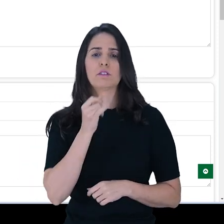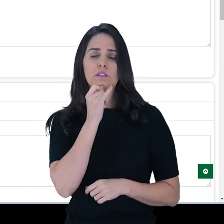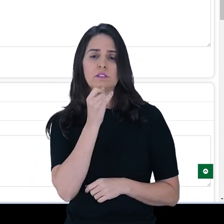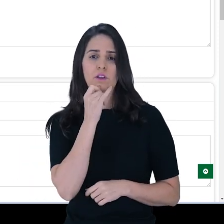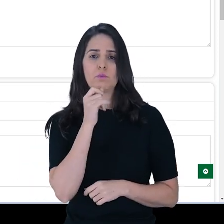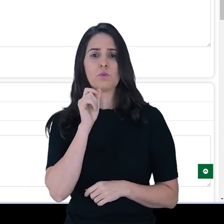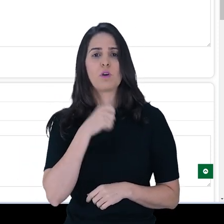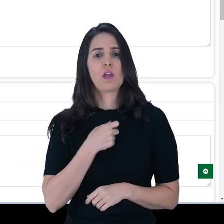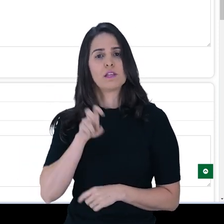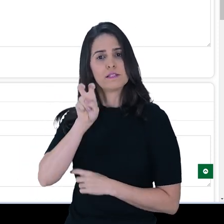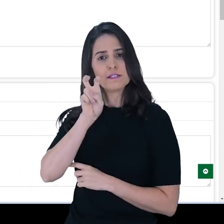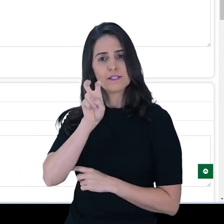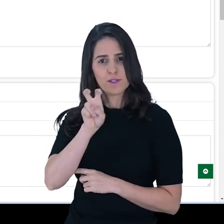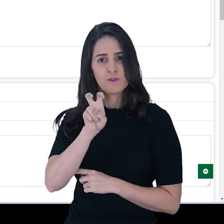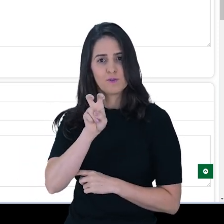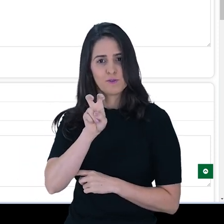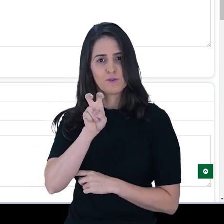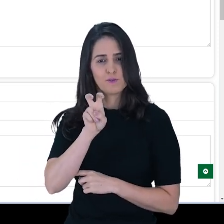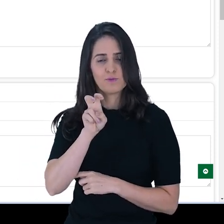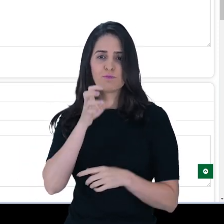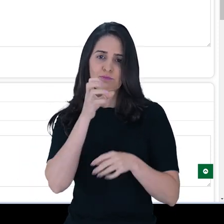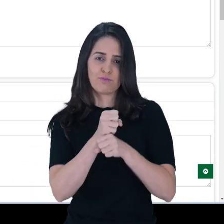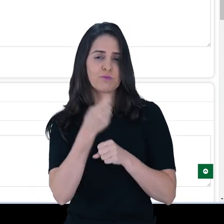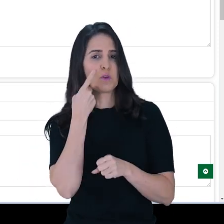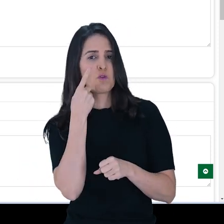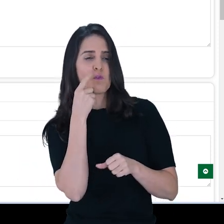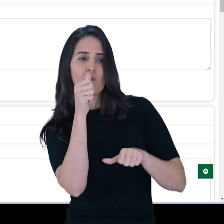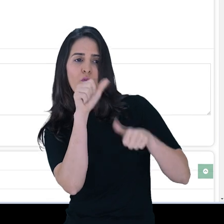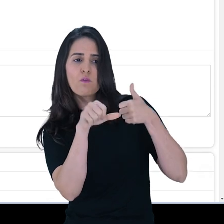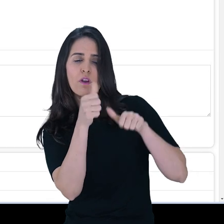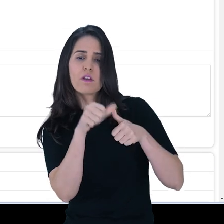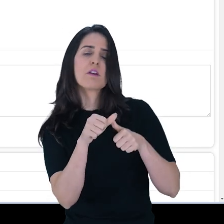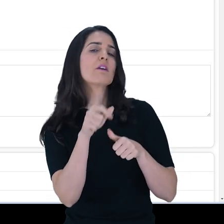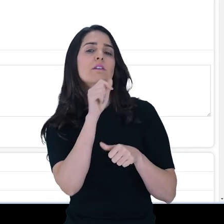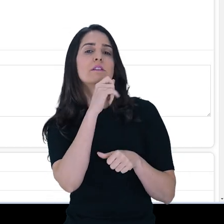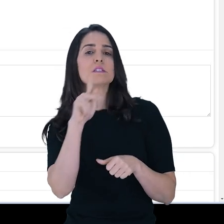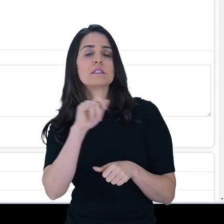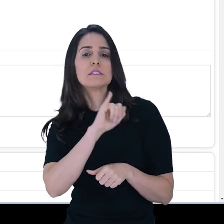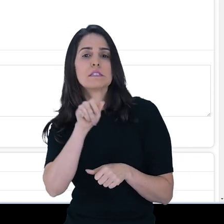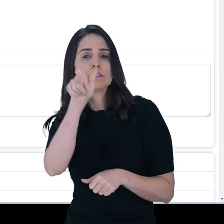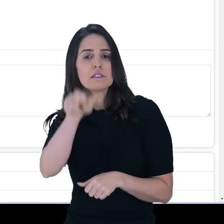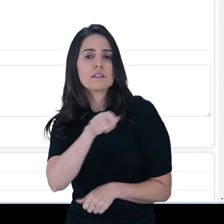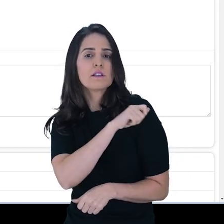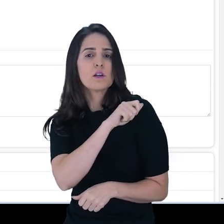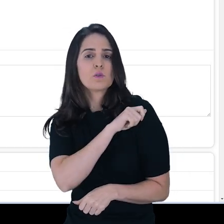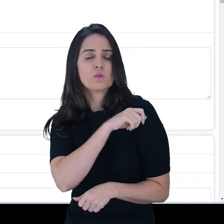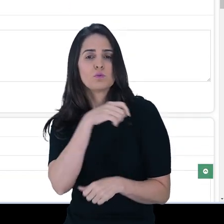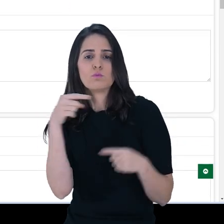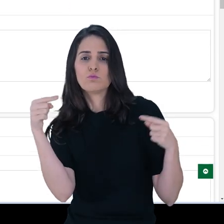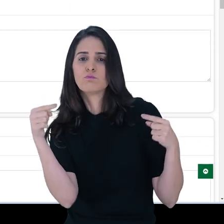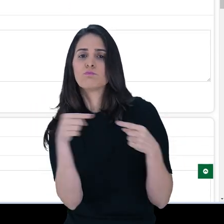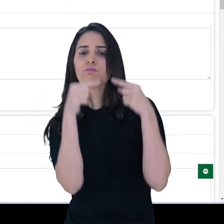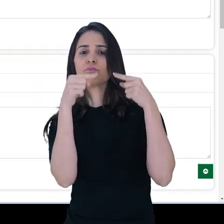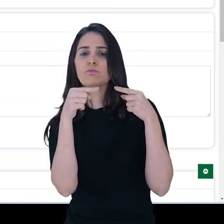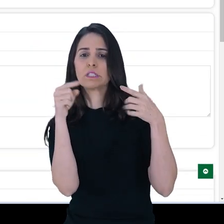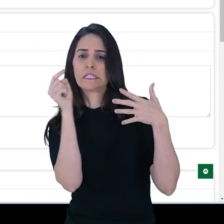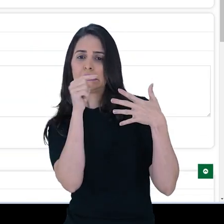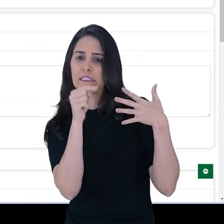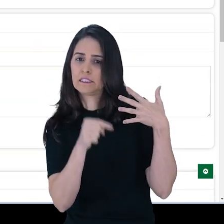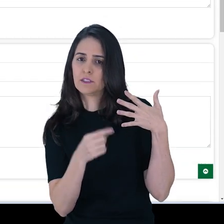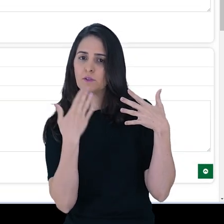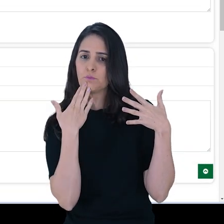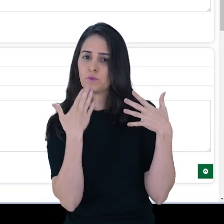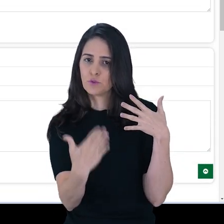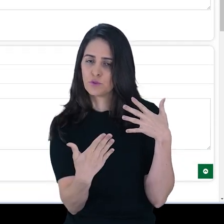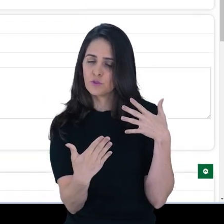no caso o valor é 5 eu vou verificar se a postagem da aluna está de acordo com